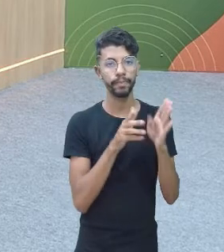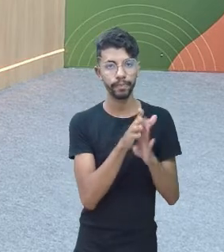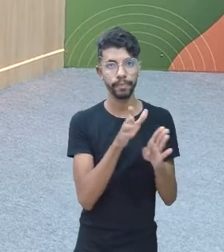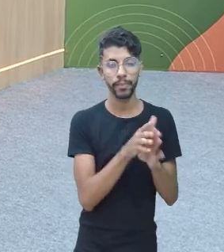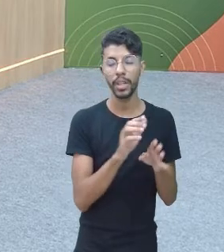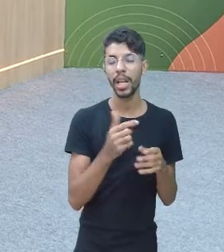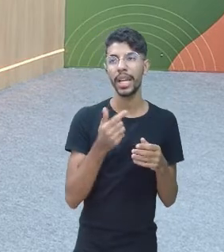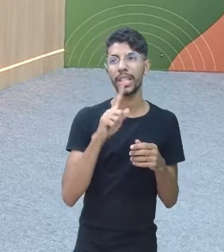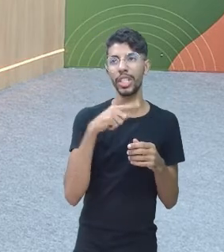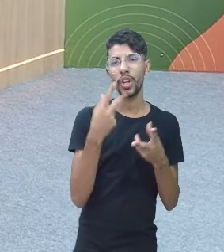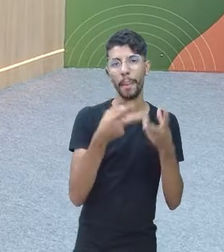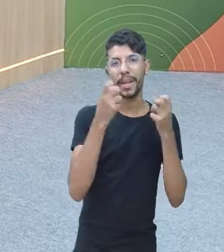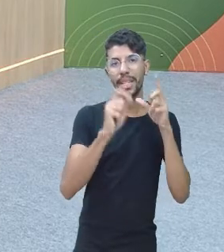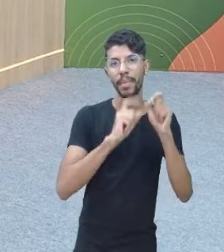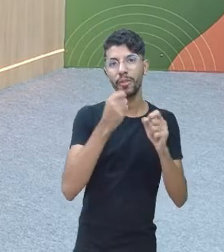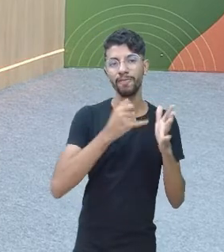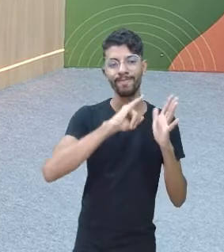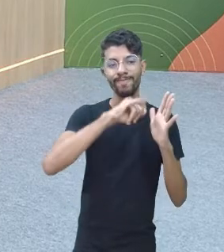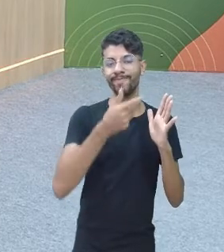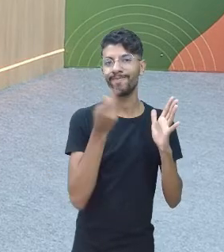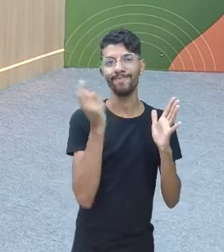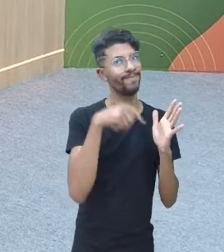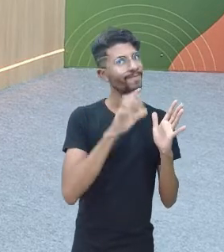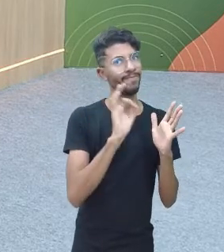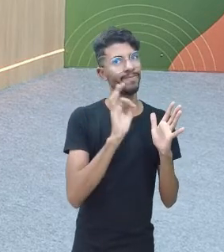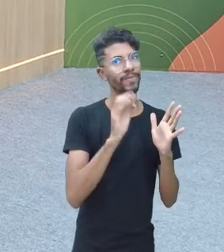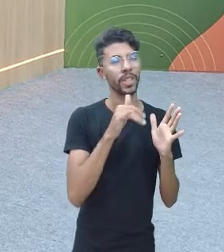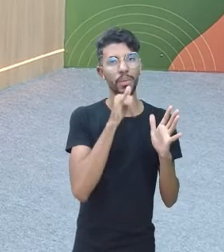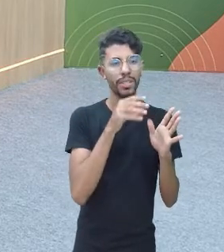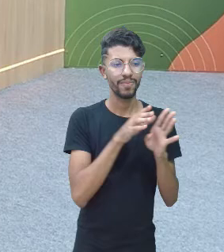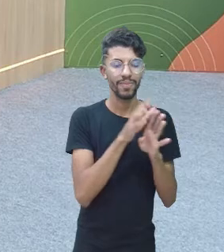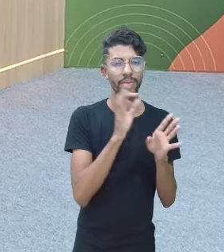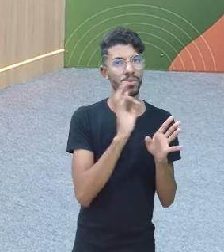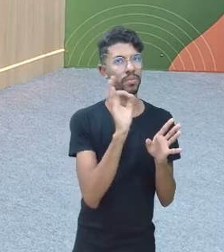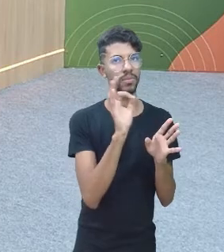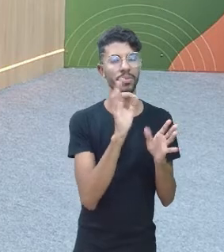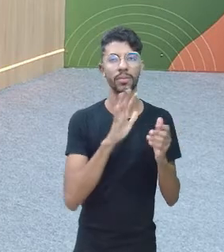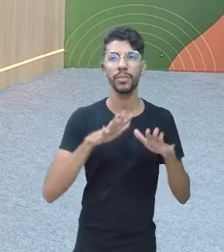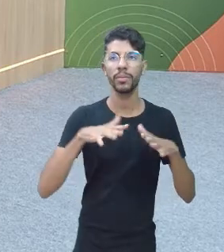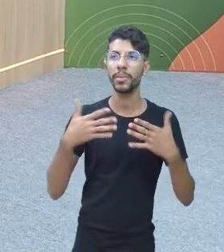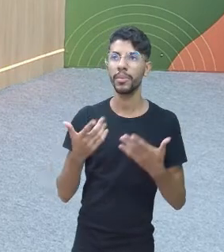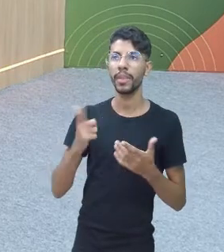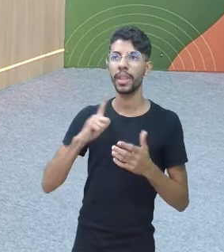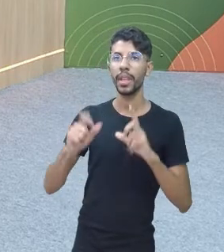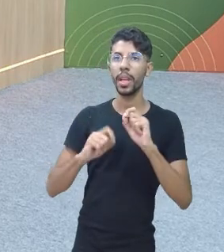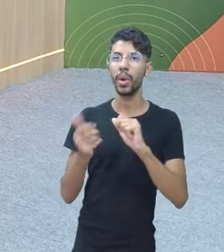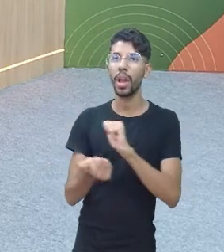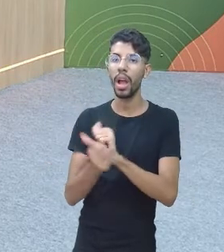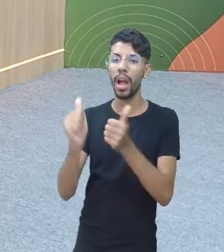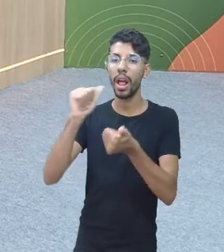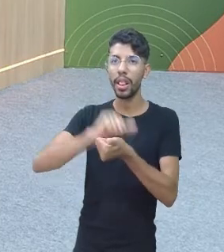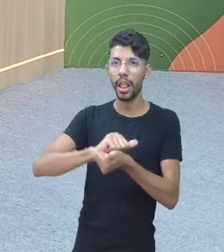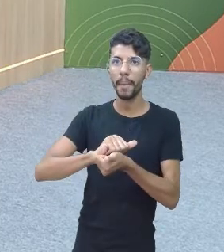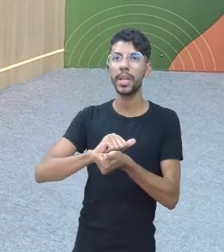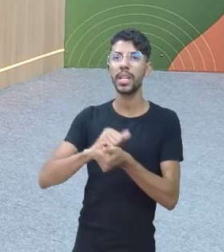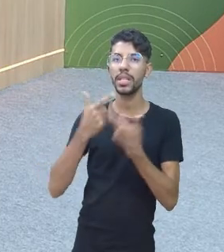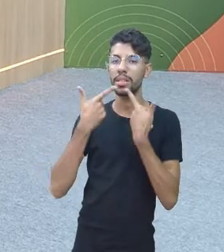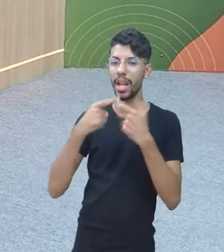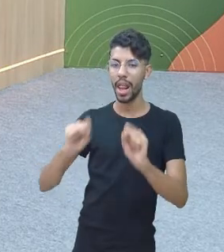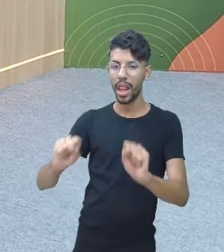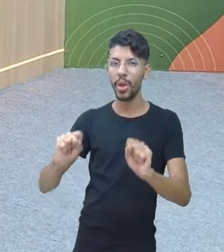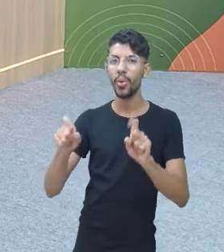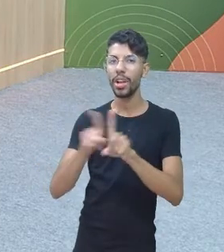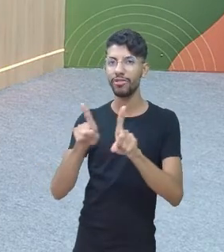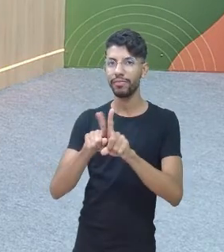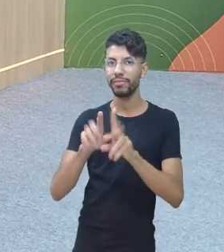isso não é tão aproveitável, isso não é tão indicado. Então aí a gente tem a adaptação da linguagem,